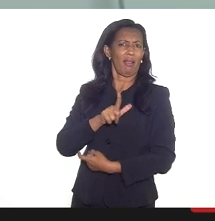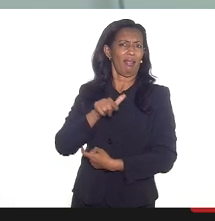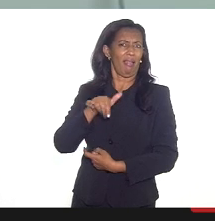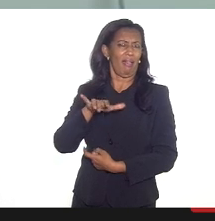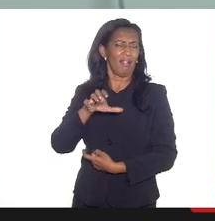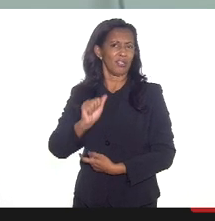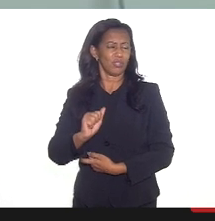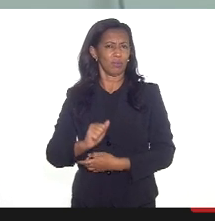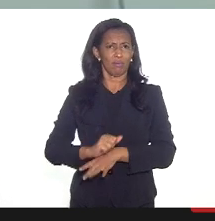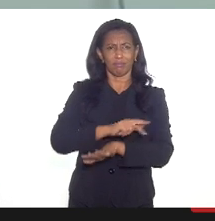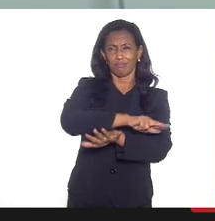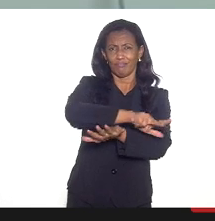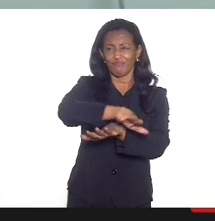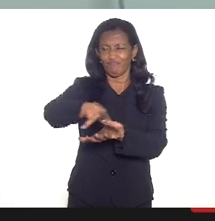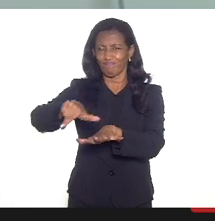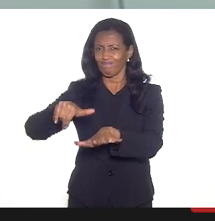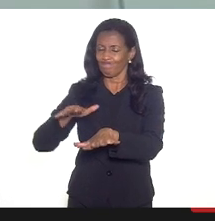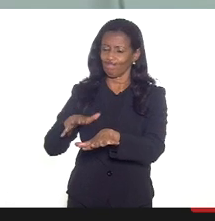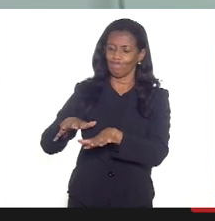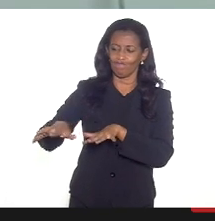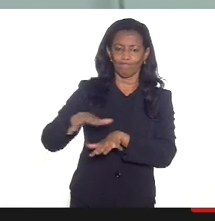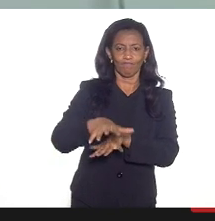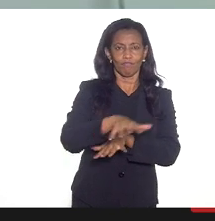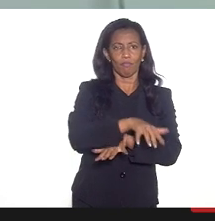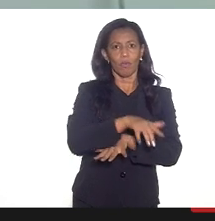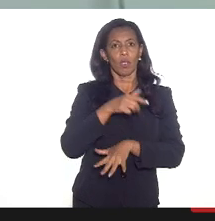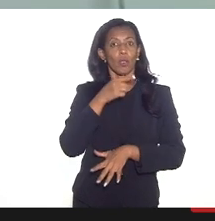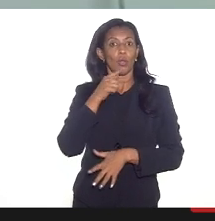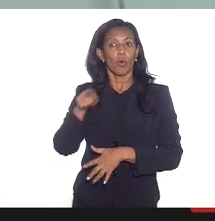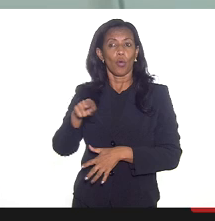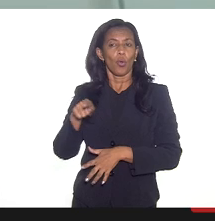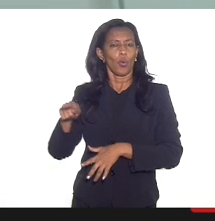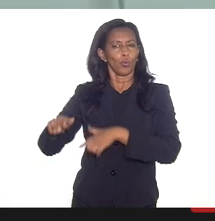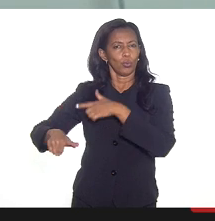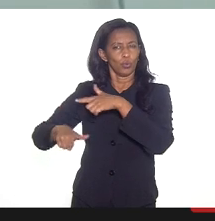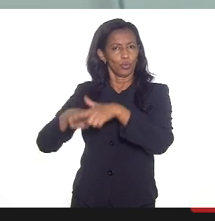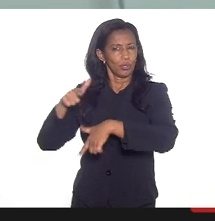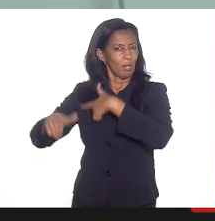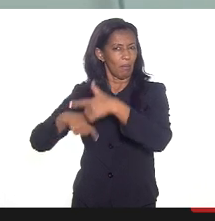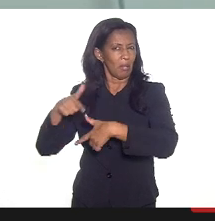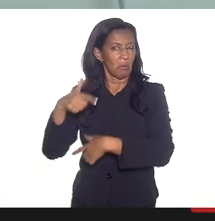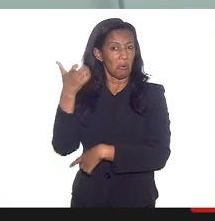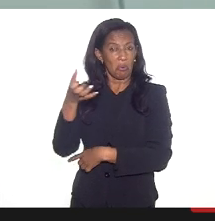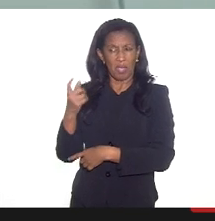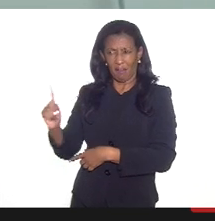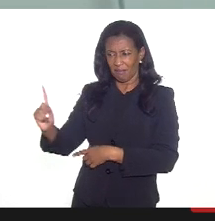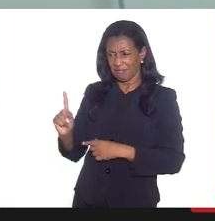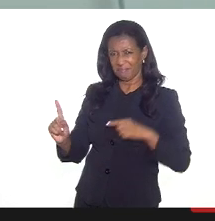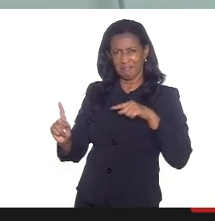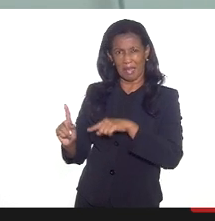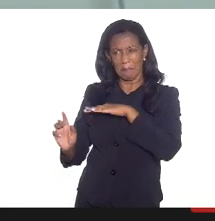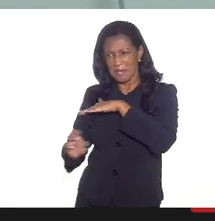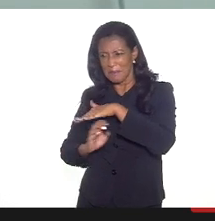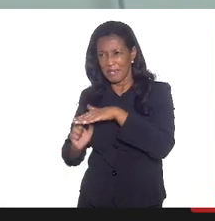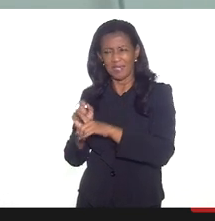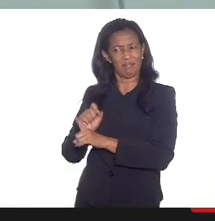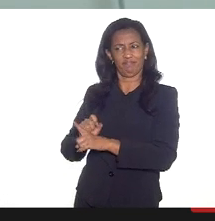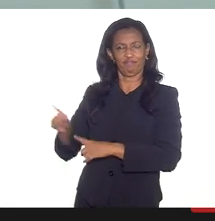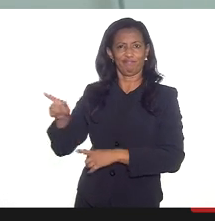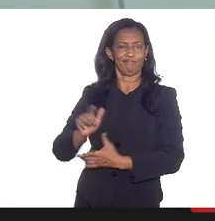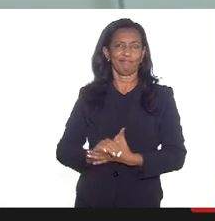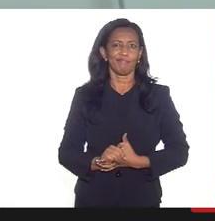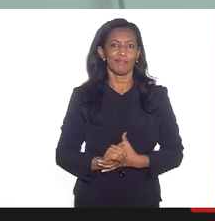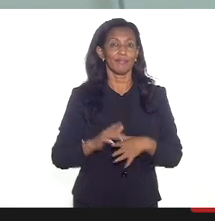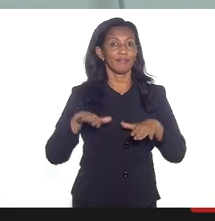com vários espaços nos quais os patrões que não aceitam as lésbicas nas suas empresas,